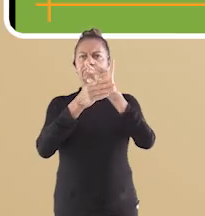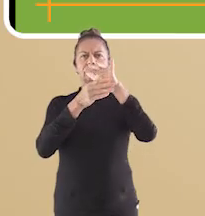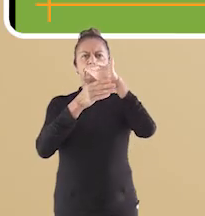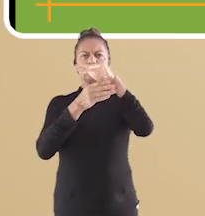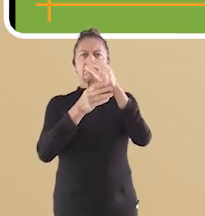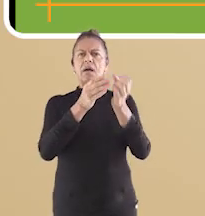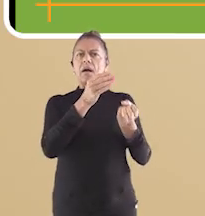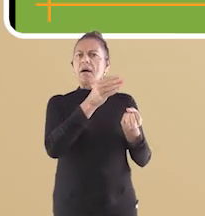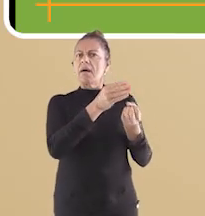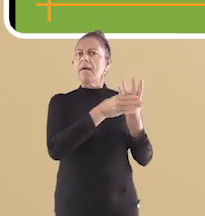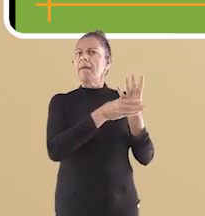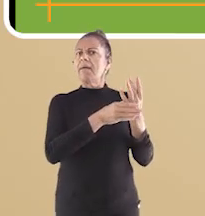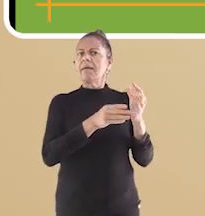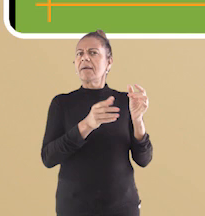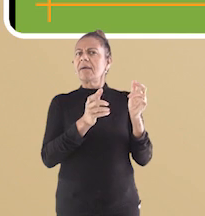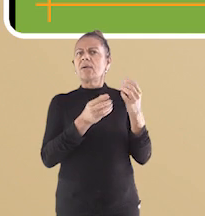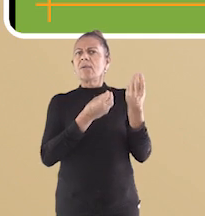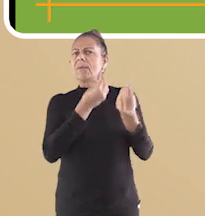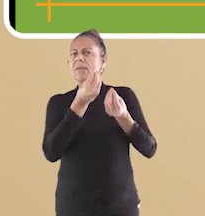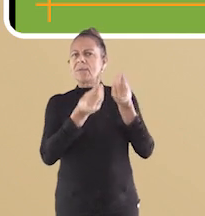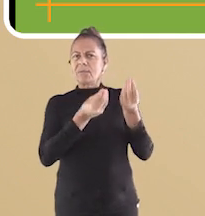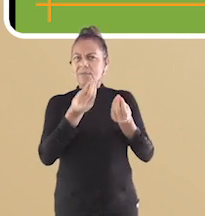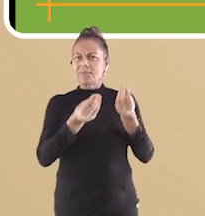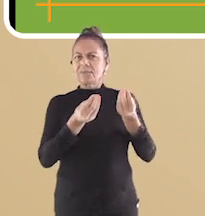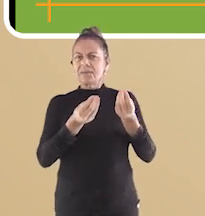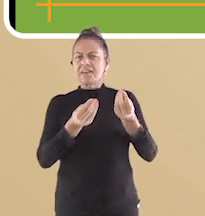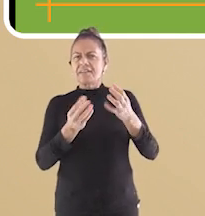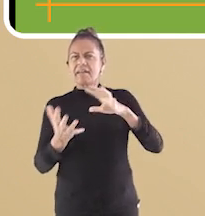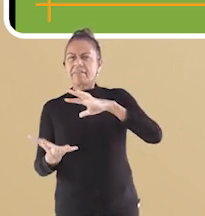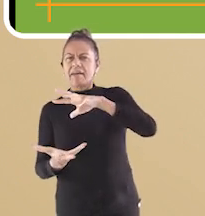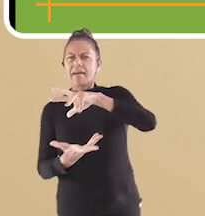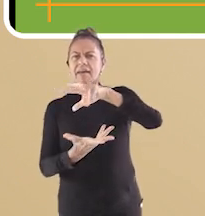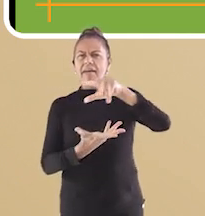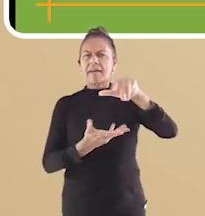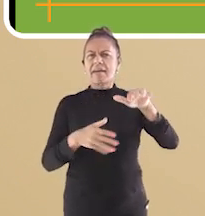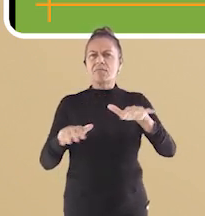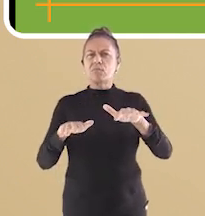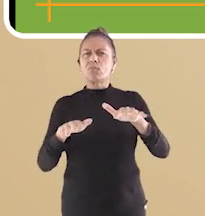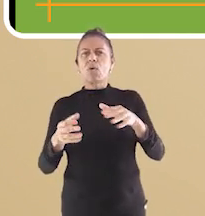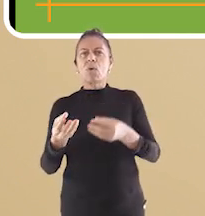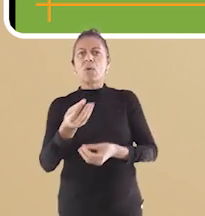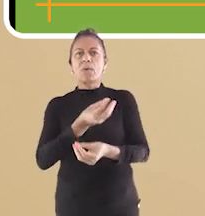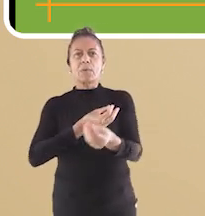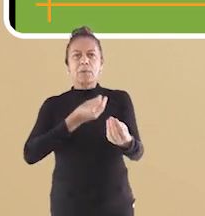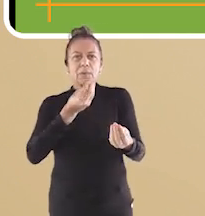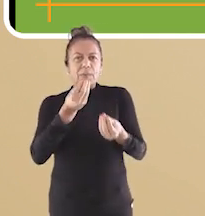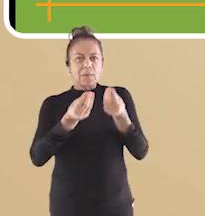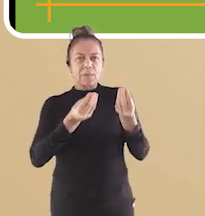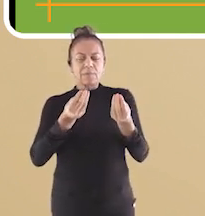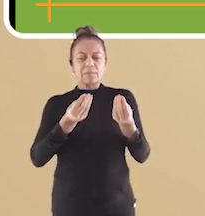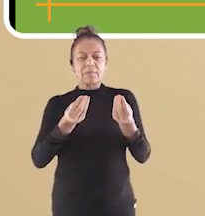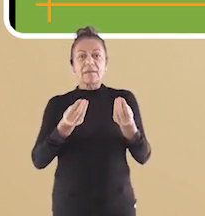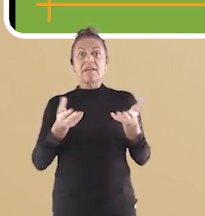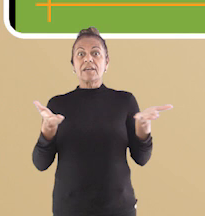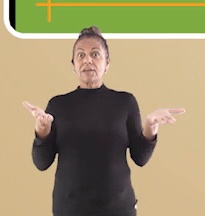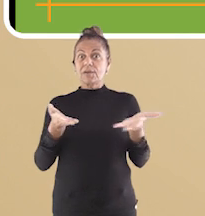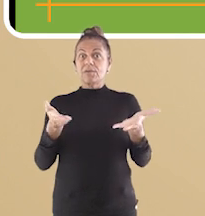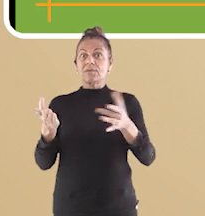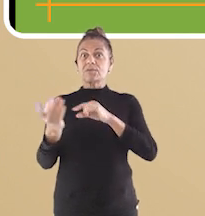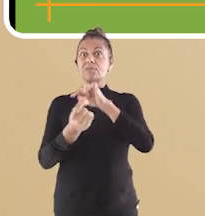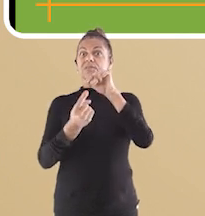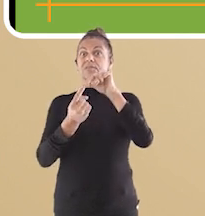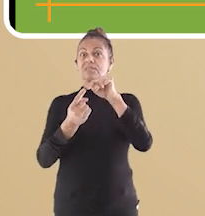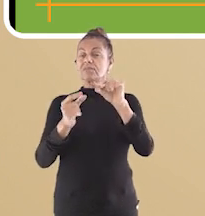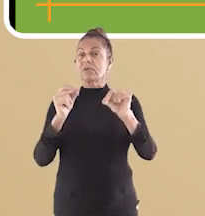Olha só, hoje na nossa aula, nós temos como objetivo compreender a dinâmica entre as camadas